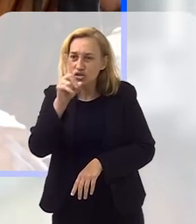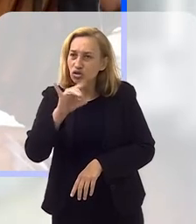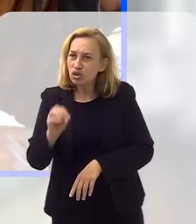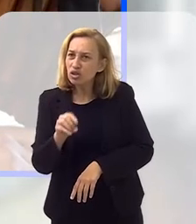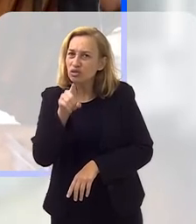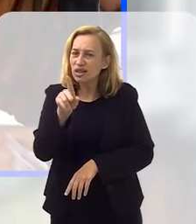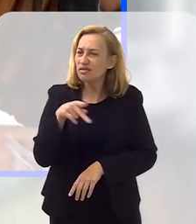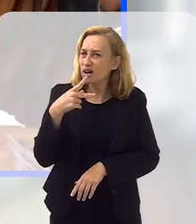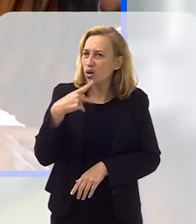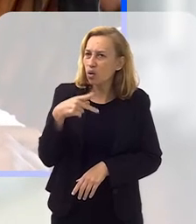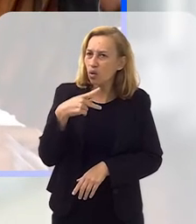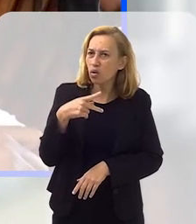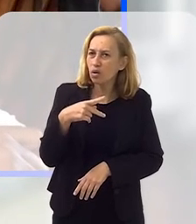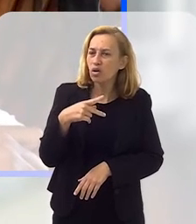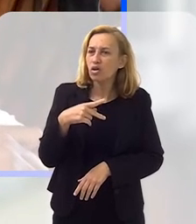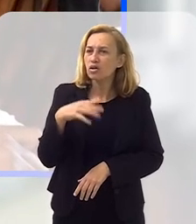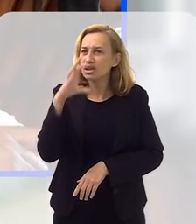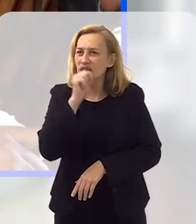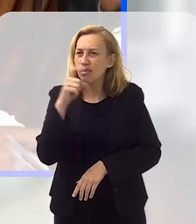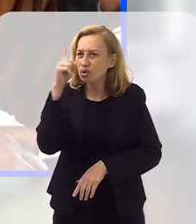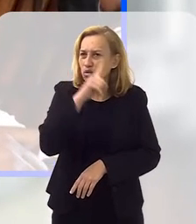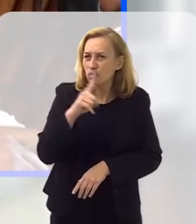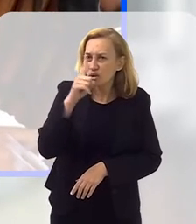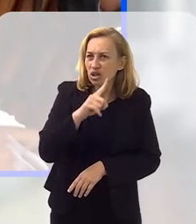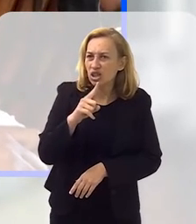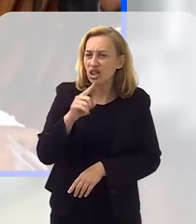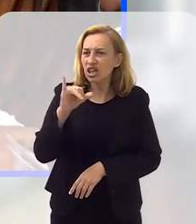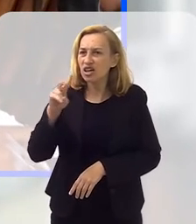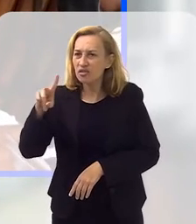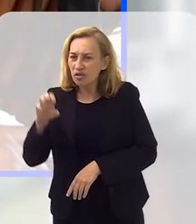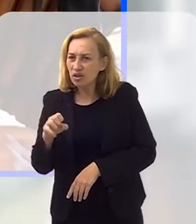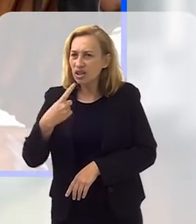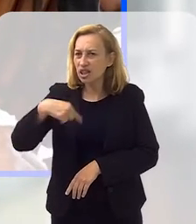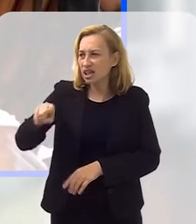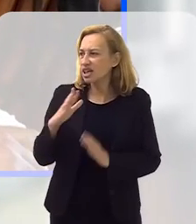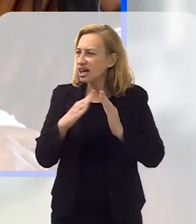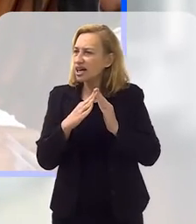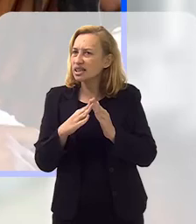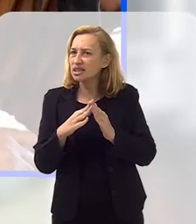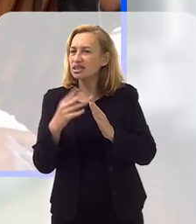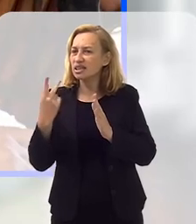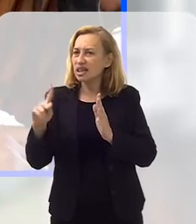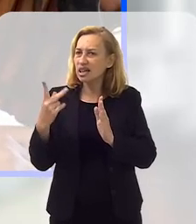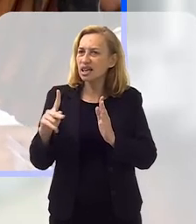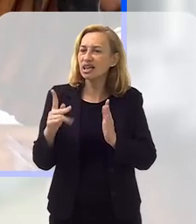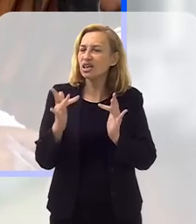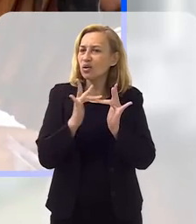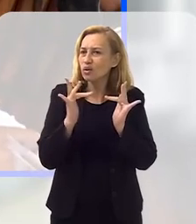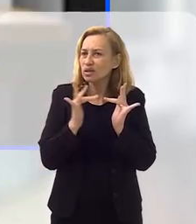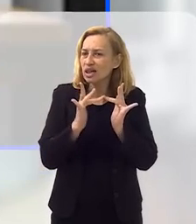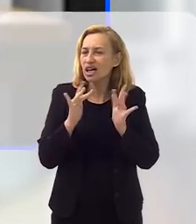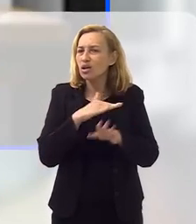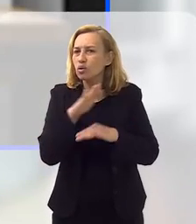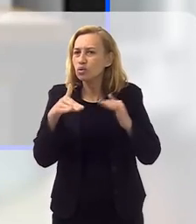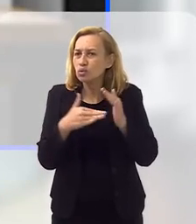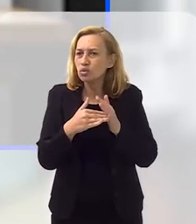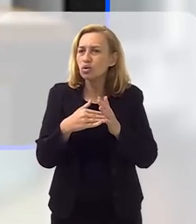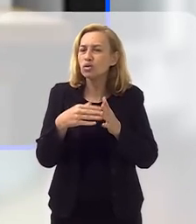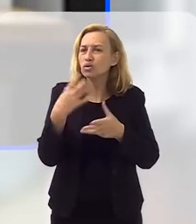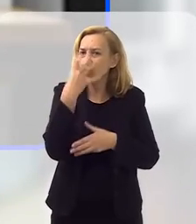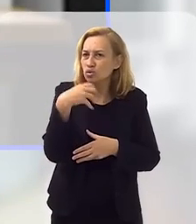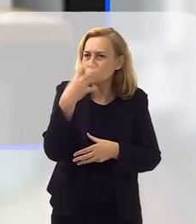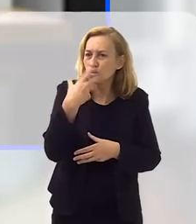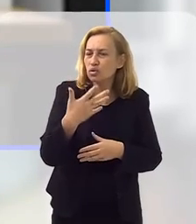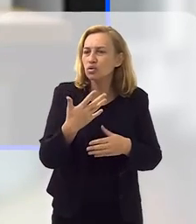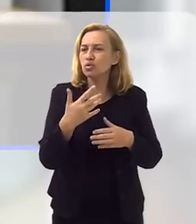tio Dionísio, né? Você falou sobre os finais de semana que Dona Ivone ia para a casa dele, tinha contato com todos